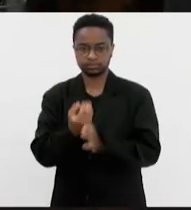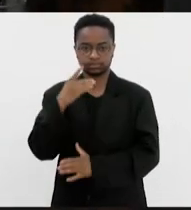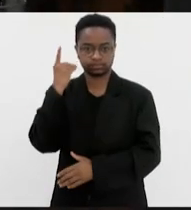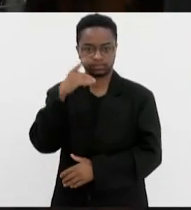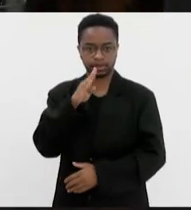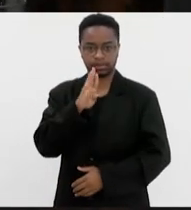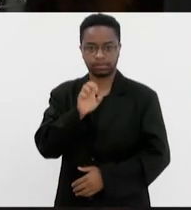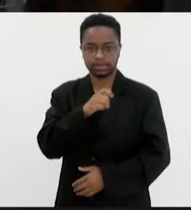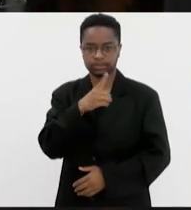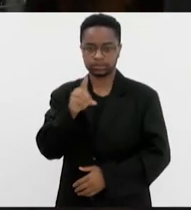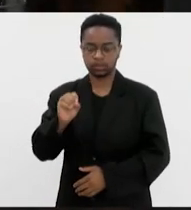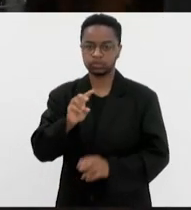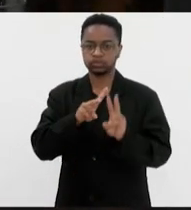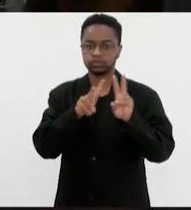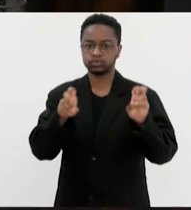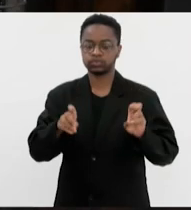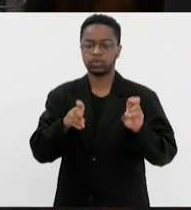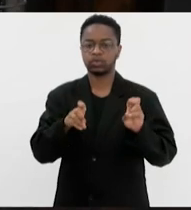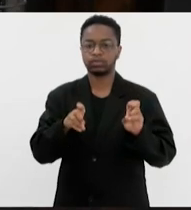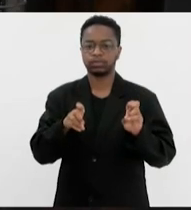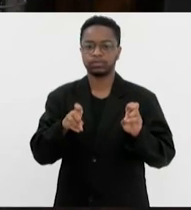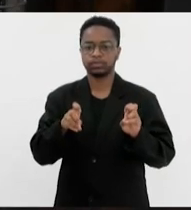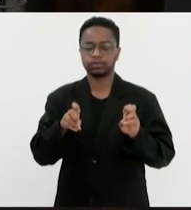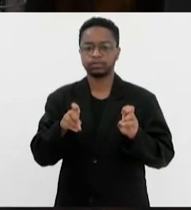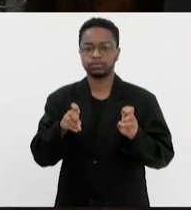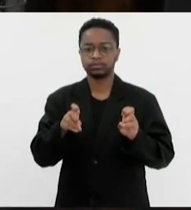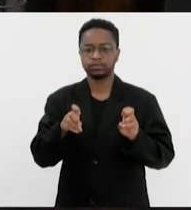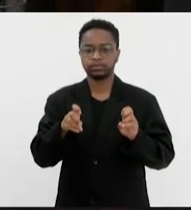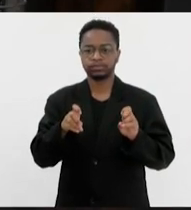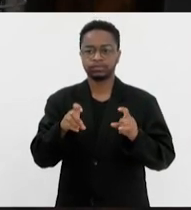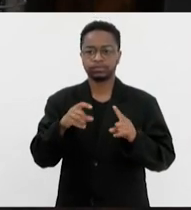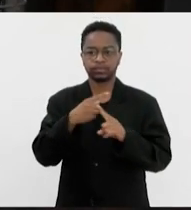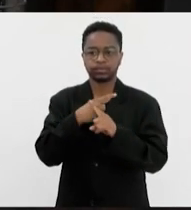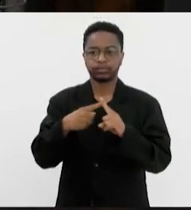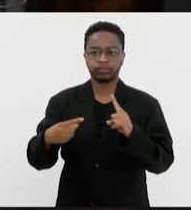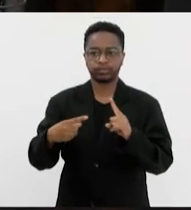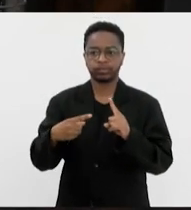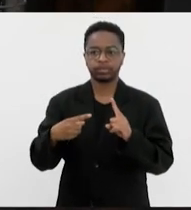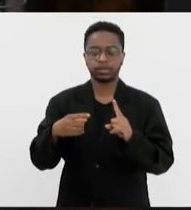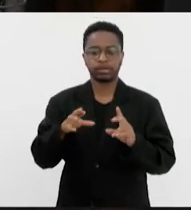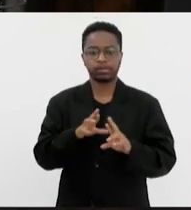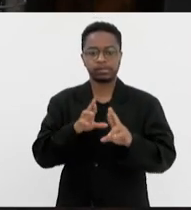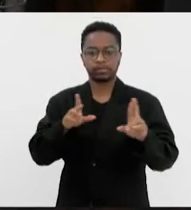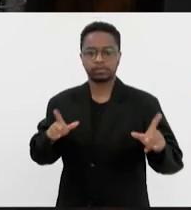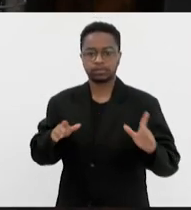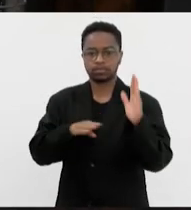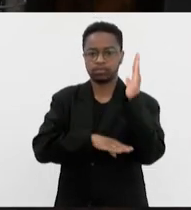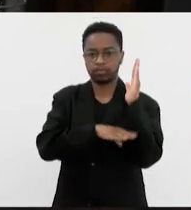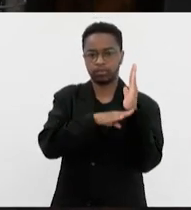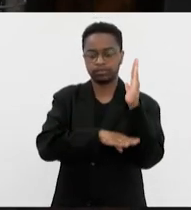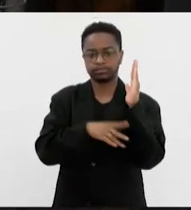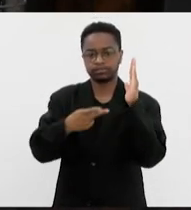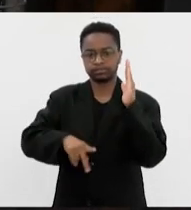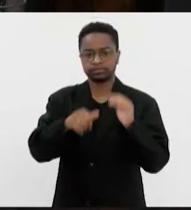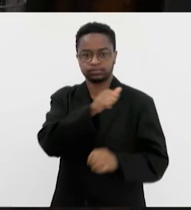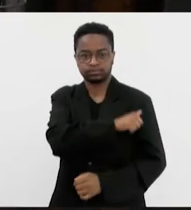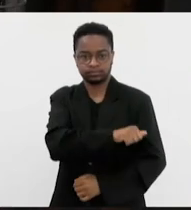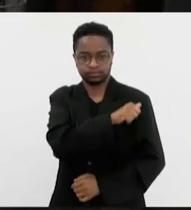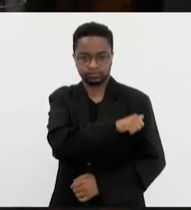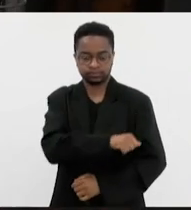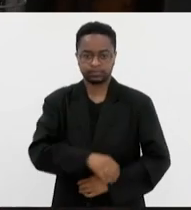que dispõe sobre a vedação da diferenciação de elevadores no âmbito do estado do Rio de Janeiro e da outras